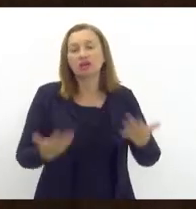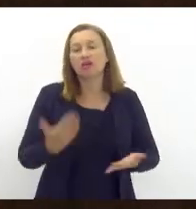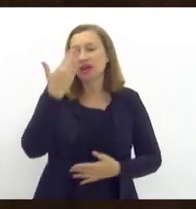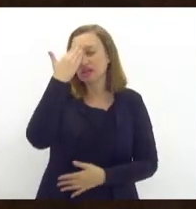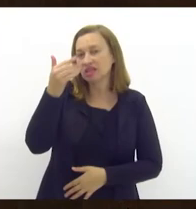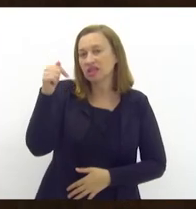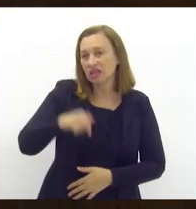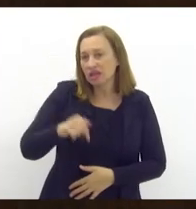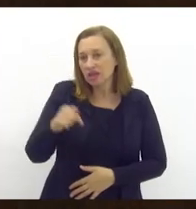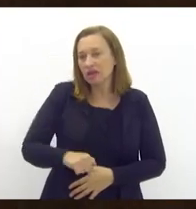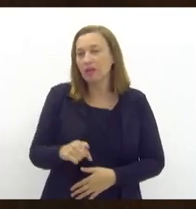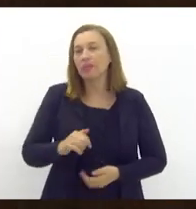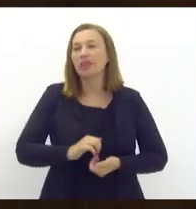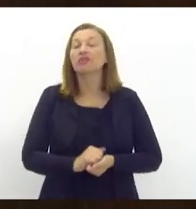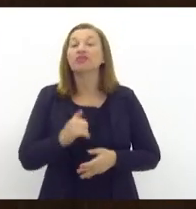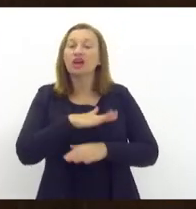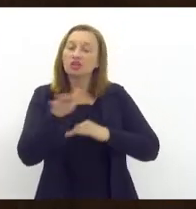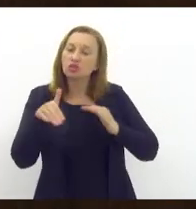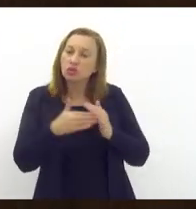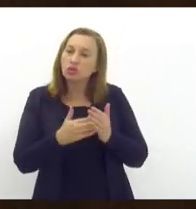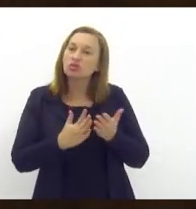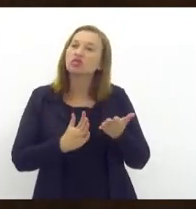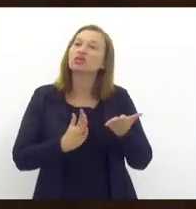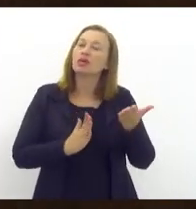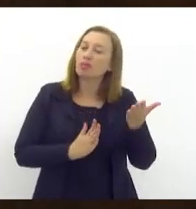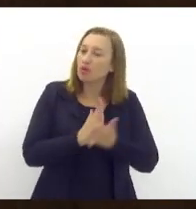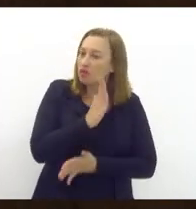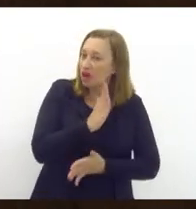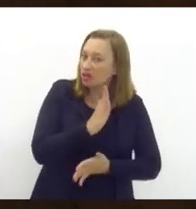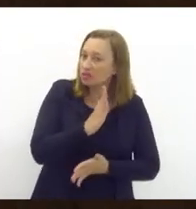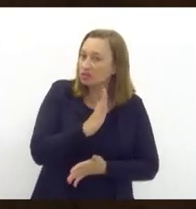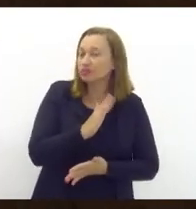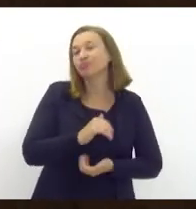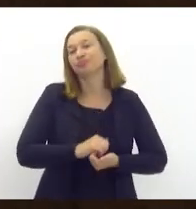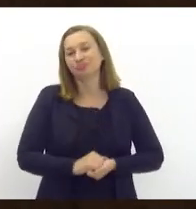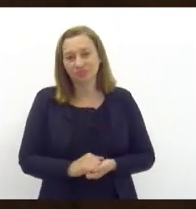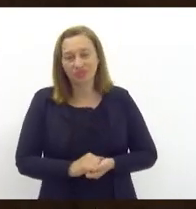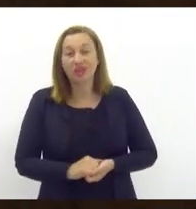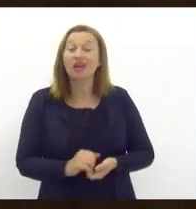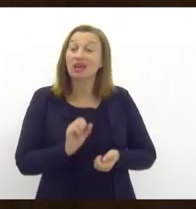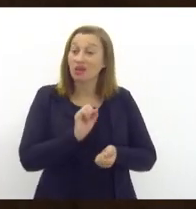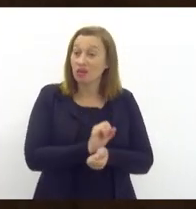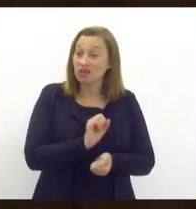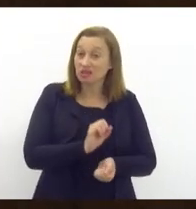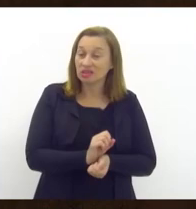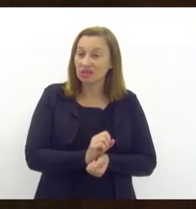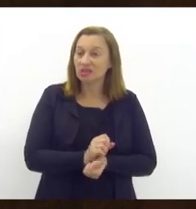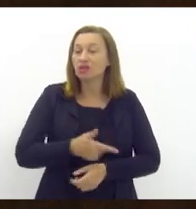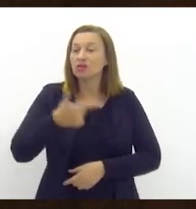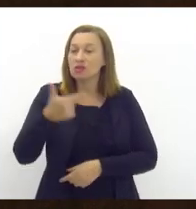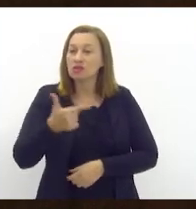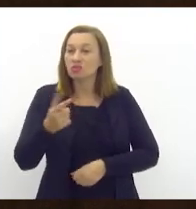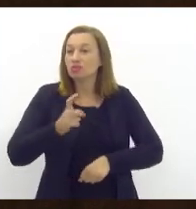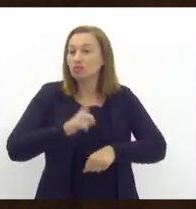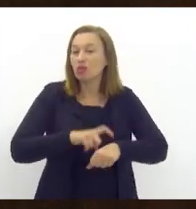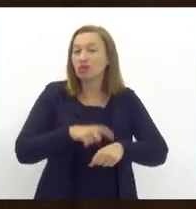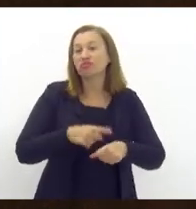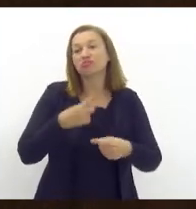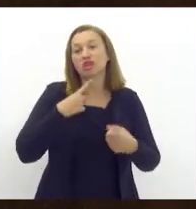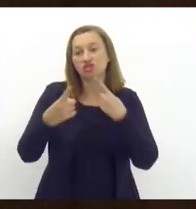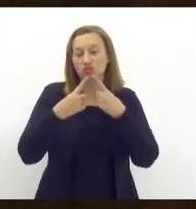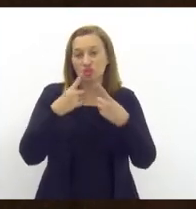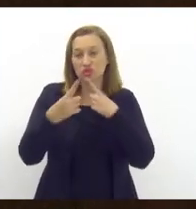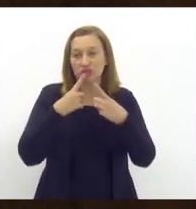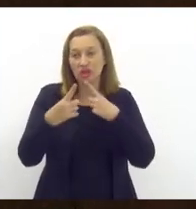aqui aqueles que votaram favoravelmente e aguardando o segundo momento da